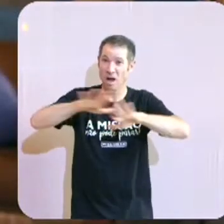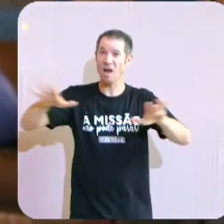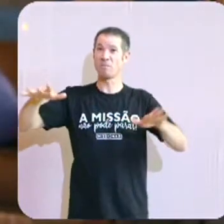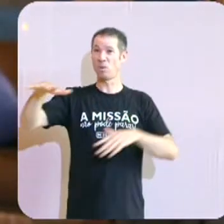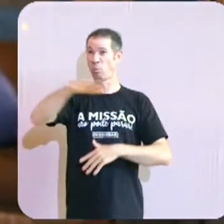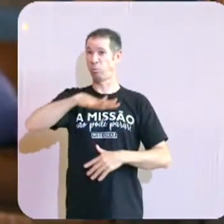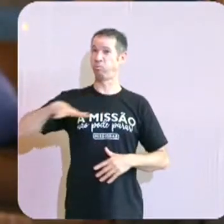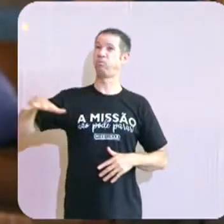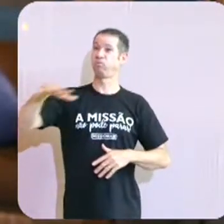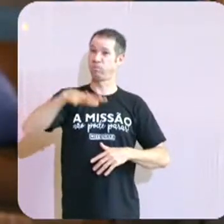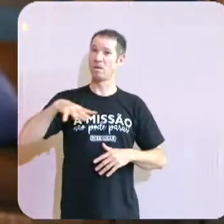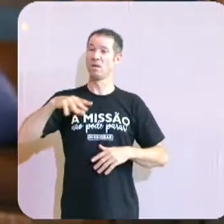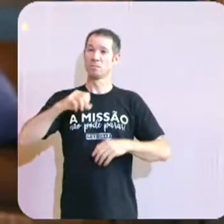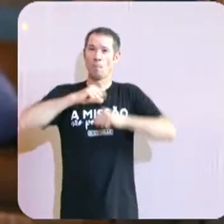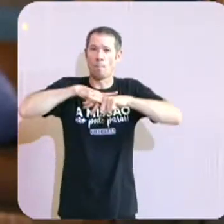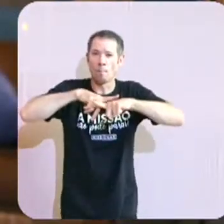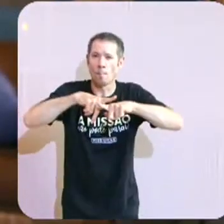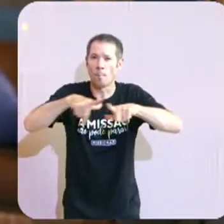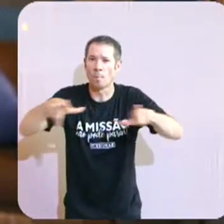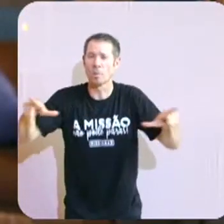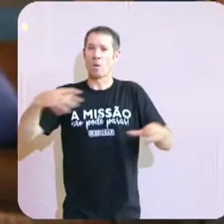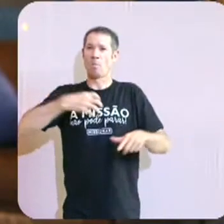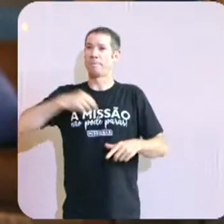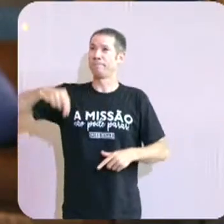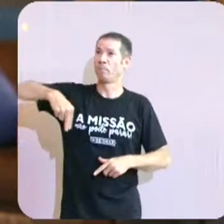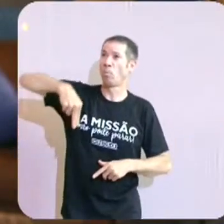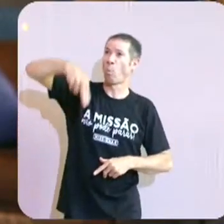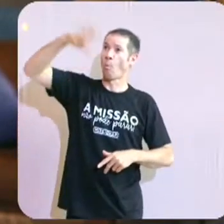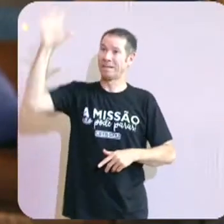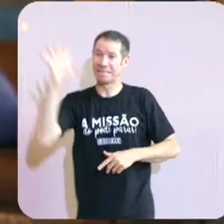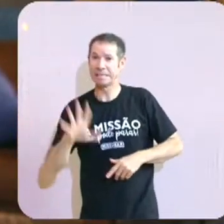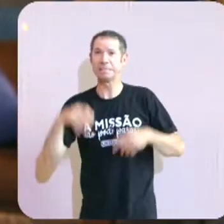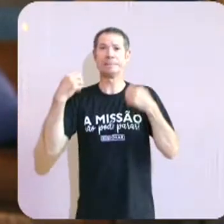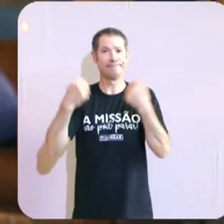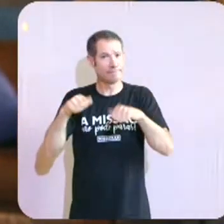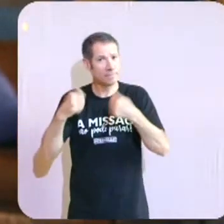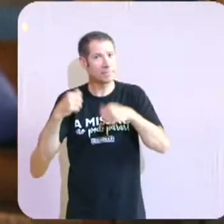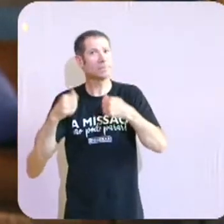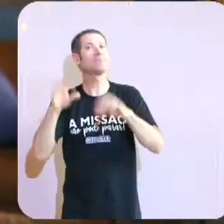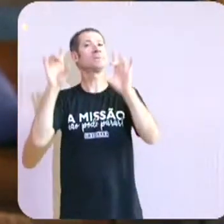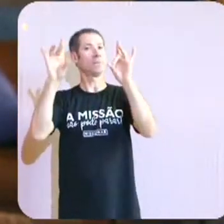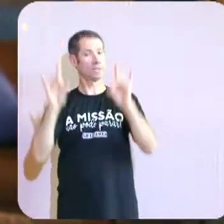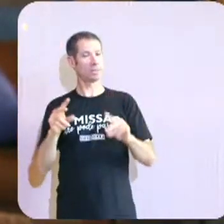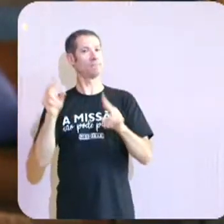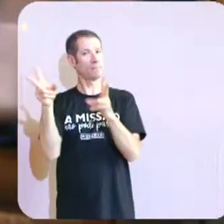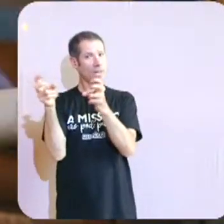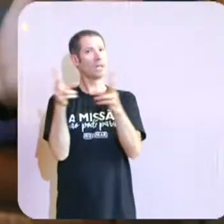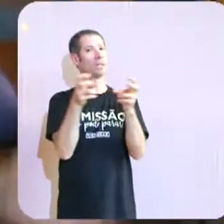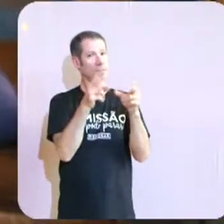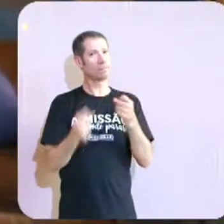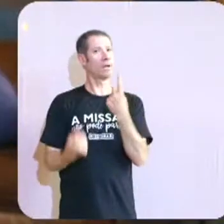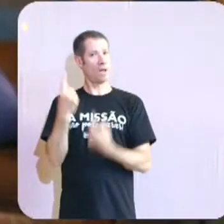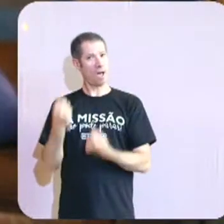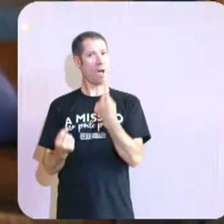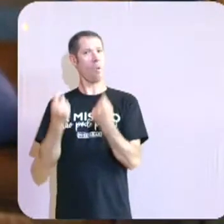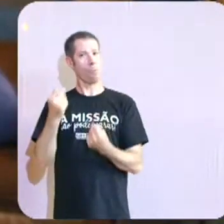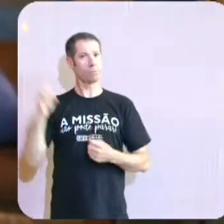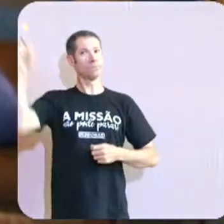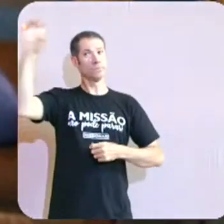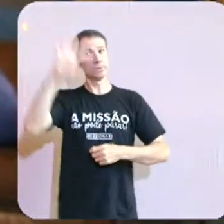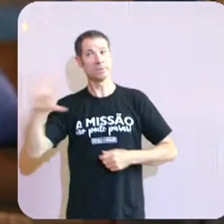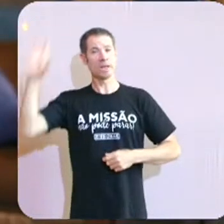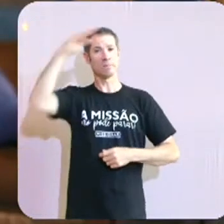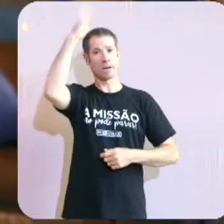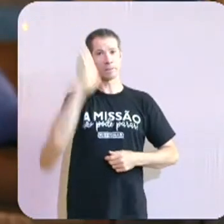aí. O sertão é um dos lugares com maior necessidade, queridos. E a gente vê alguns estados brasileiros com menos